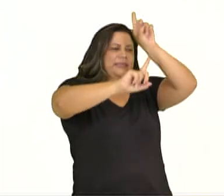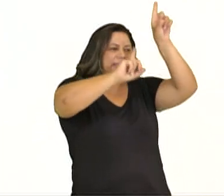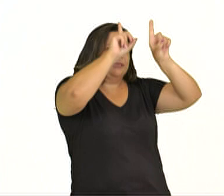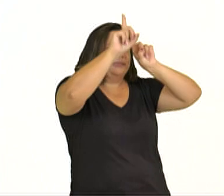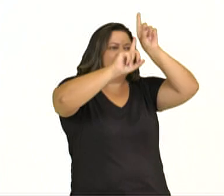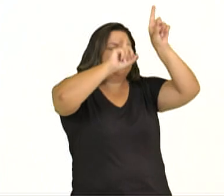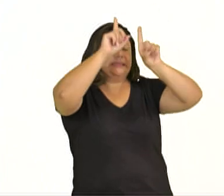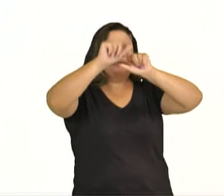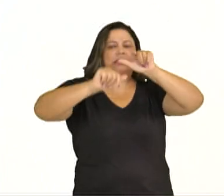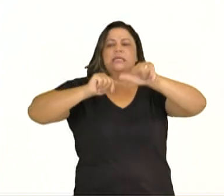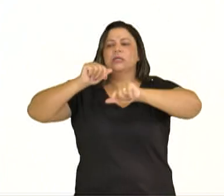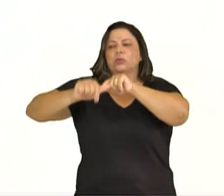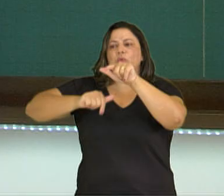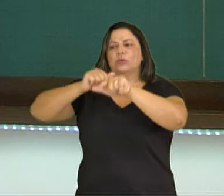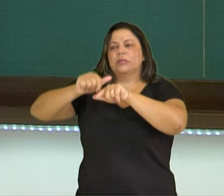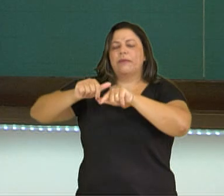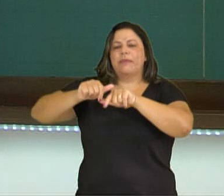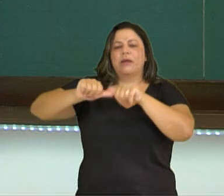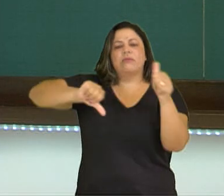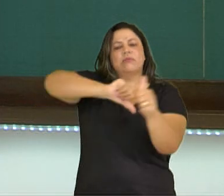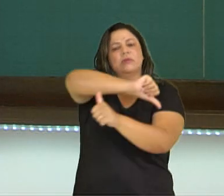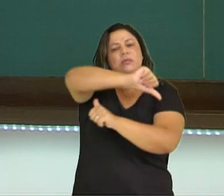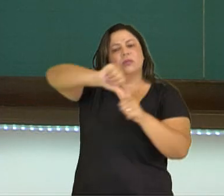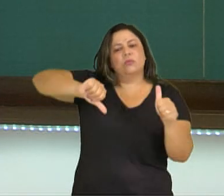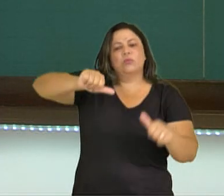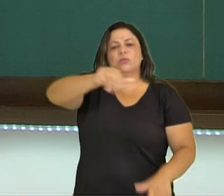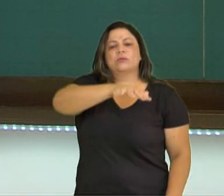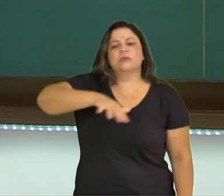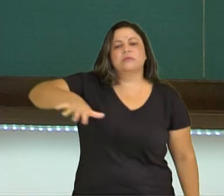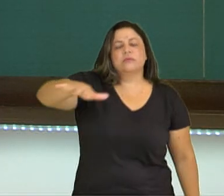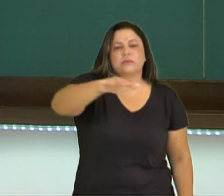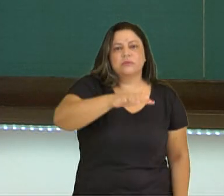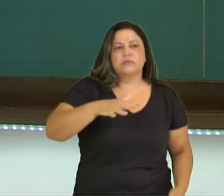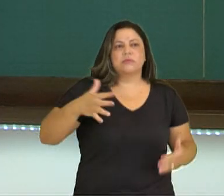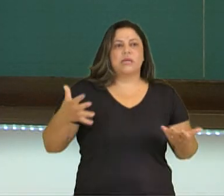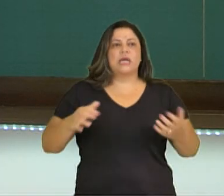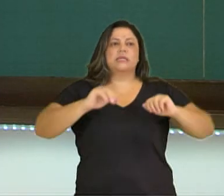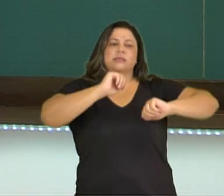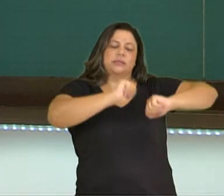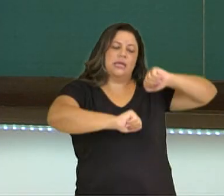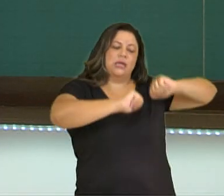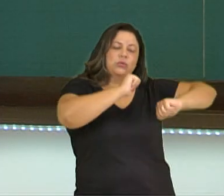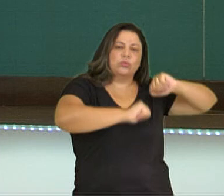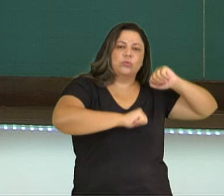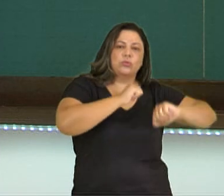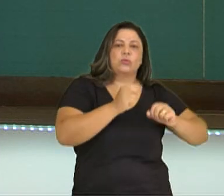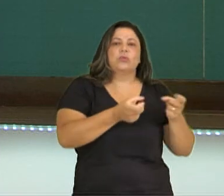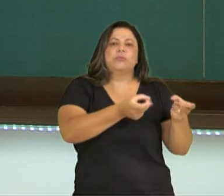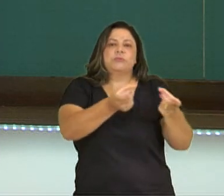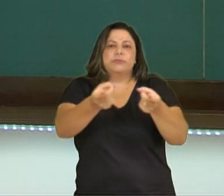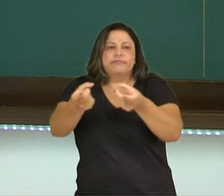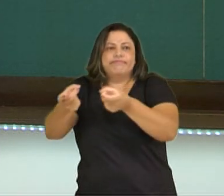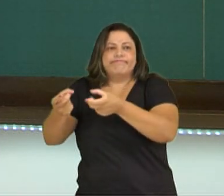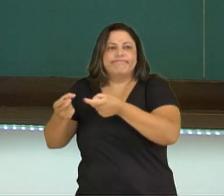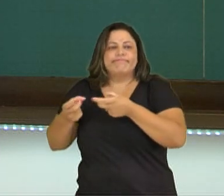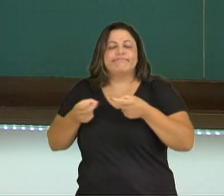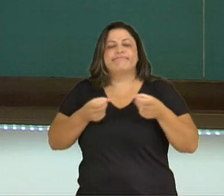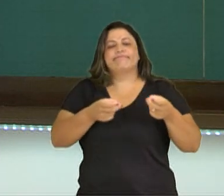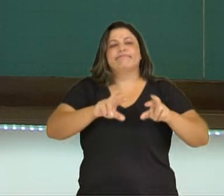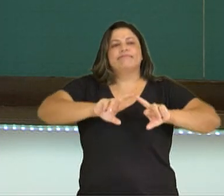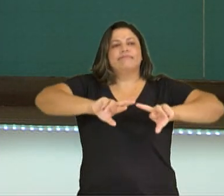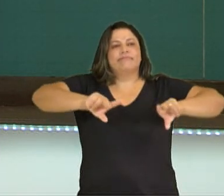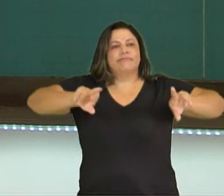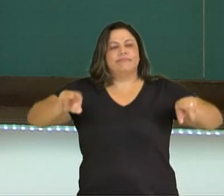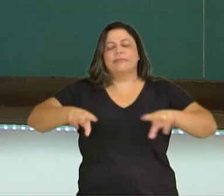trabalho que transforma o espaço geográfico? Então nós temos ali a indústria, o comércio, o extrativismo,